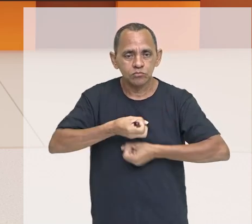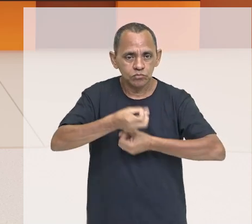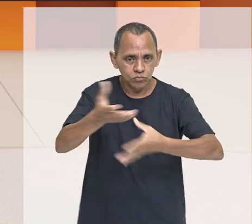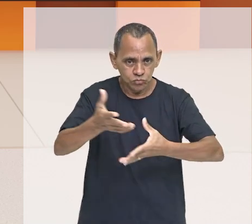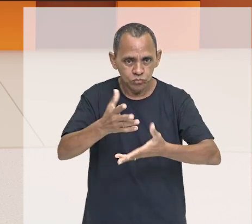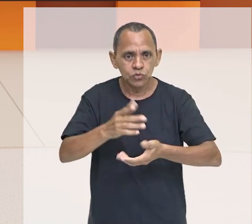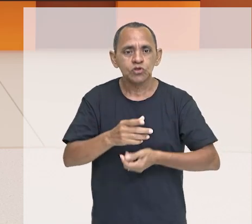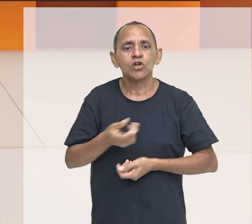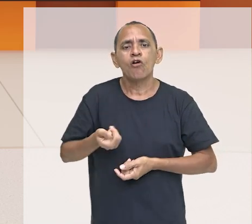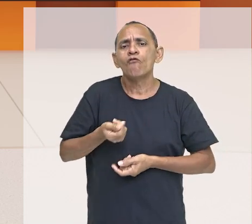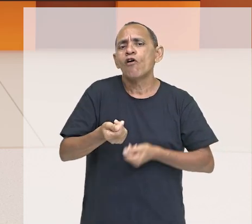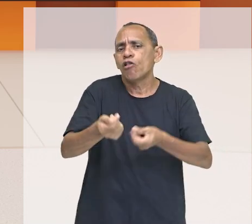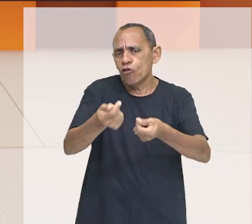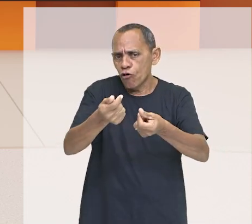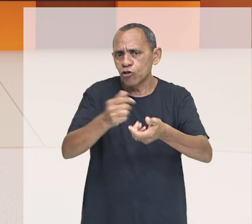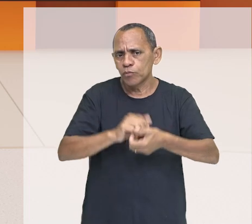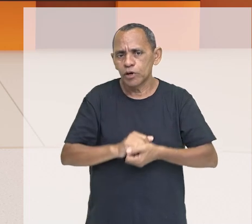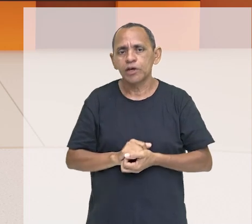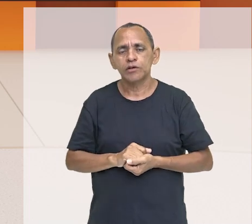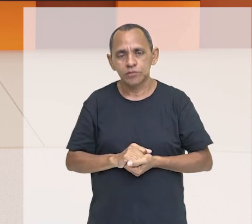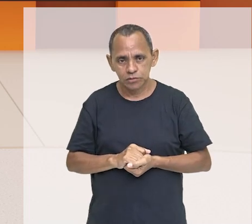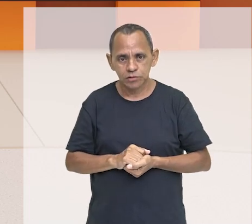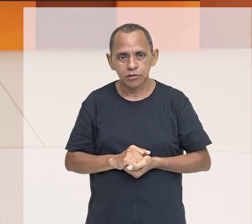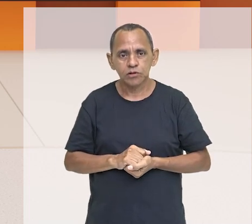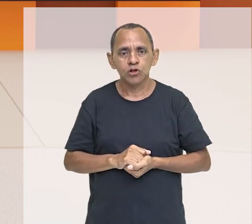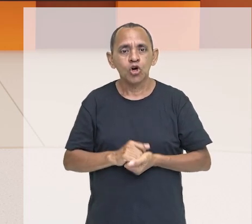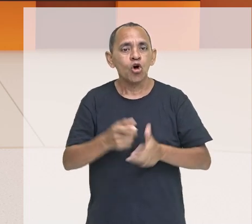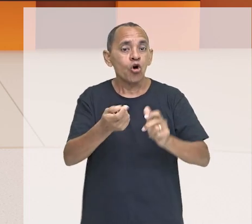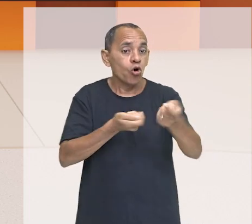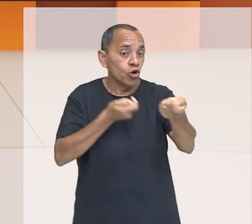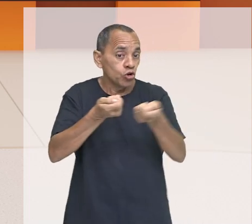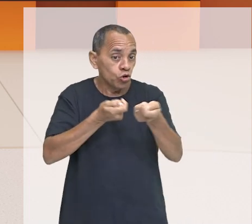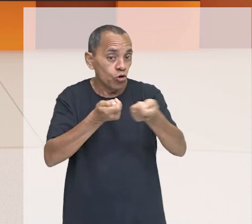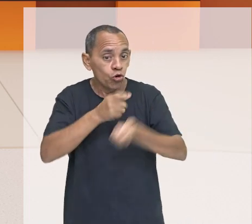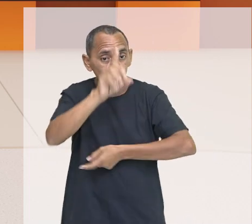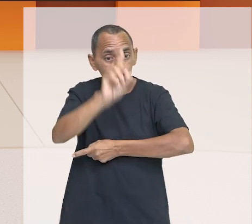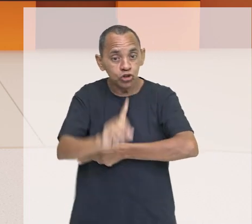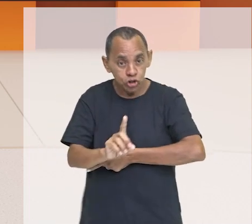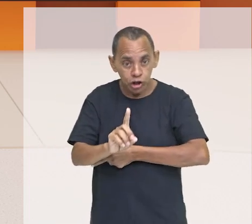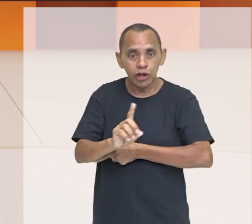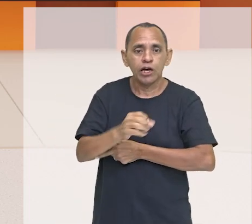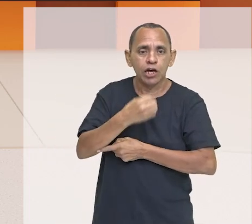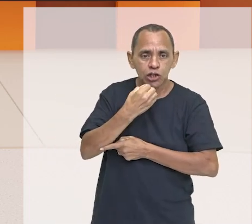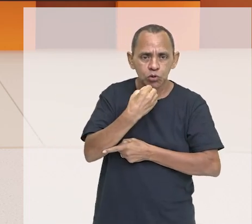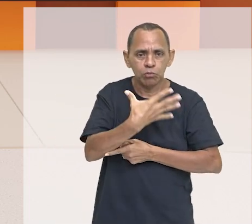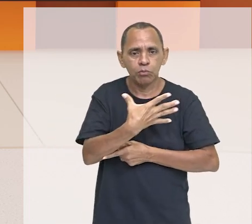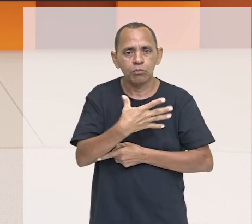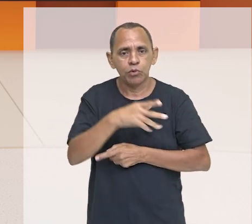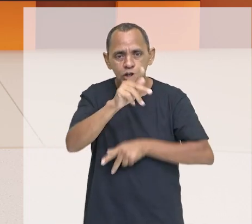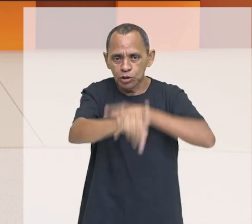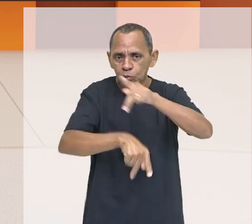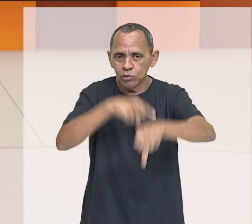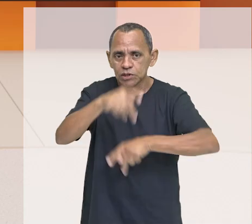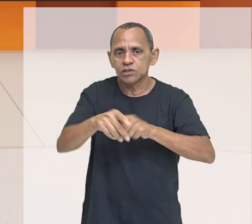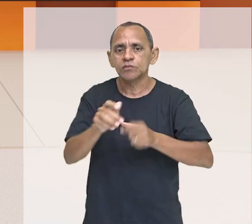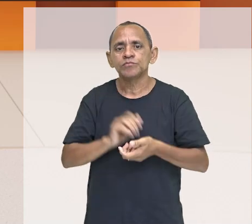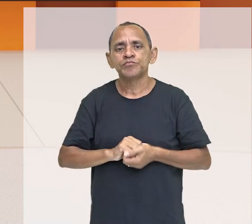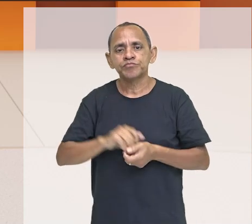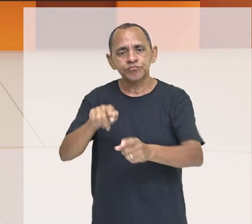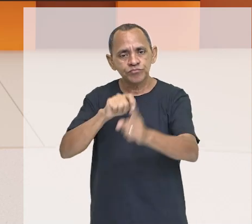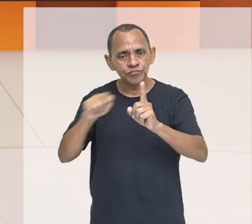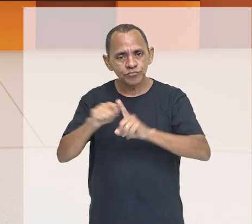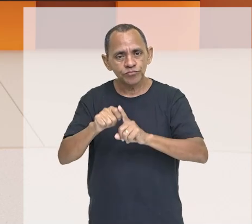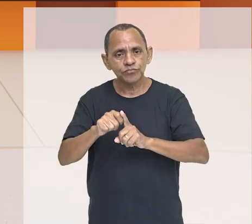da garantia de direitos e o bem-estar da população, não é isso? E na sociedade, ampliação dos